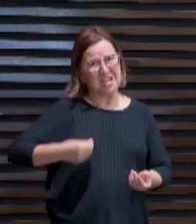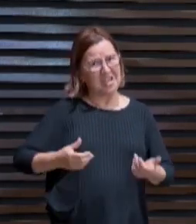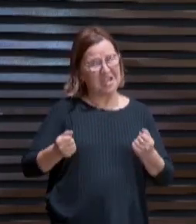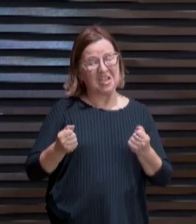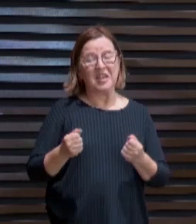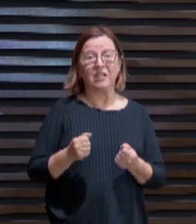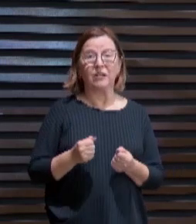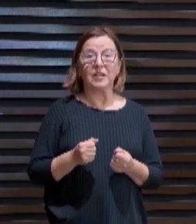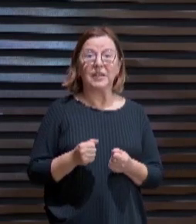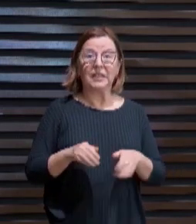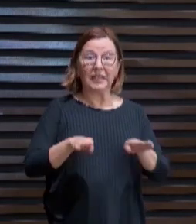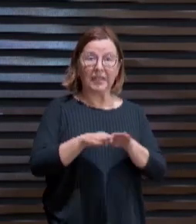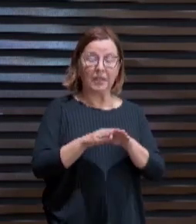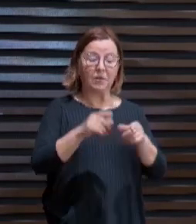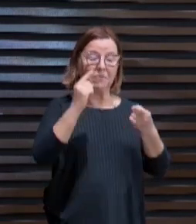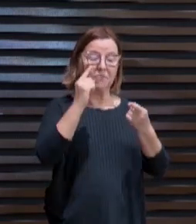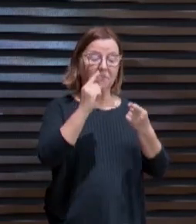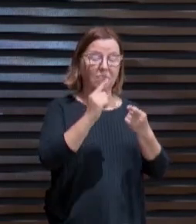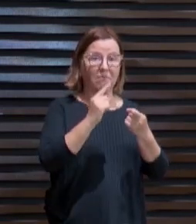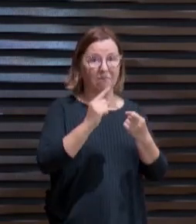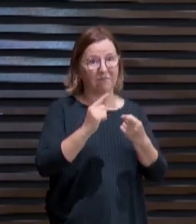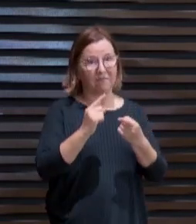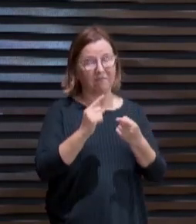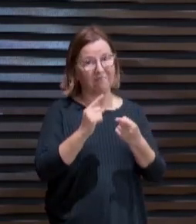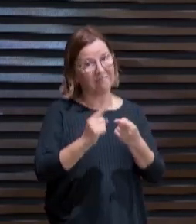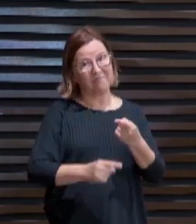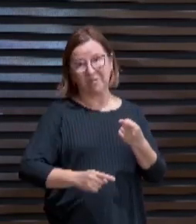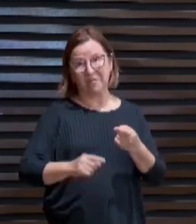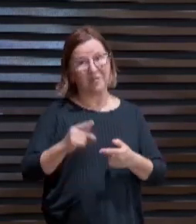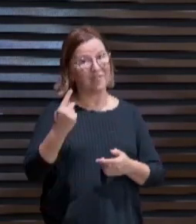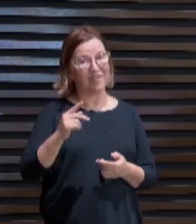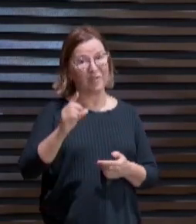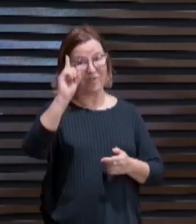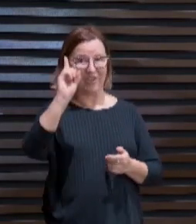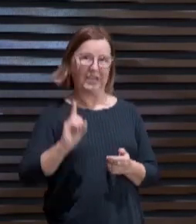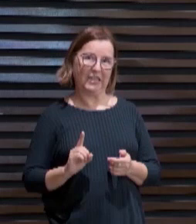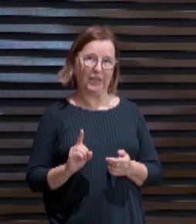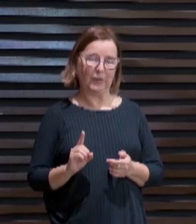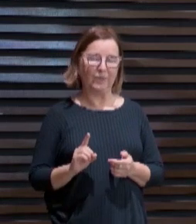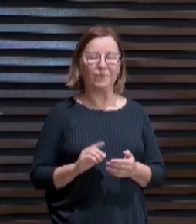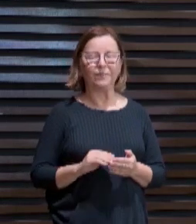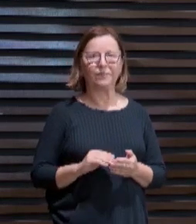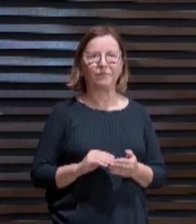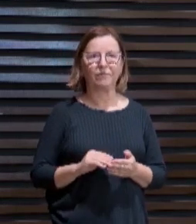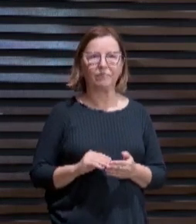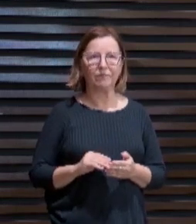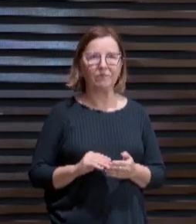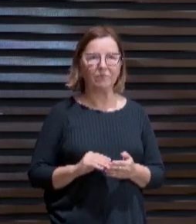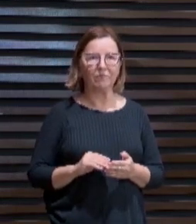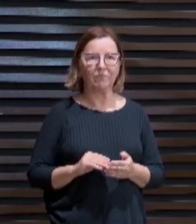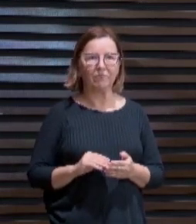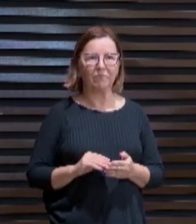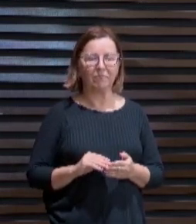se negarem a adorar o imperador. Privar os cristãos do direito à posse de seus bens era uma maneira